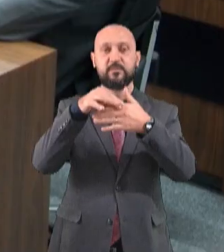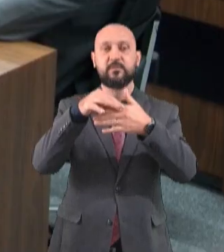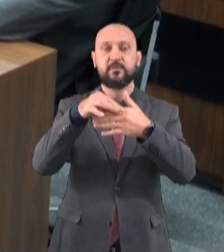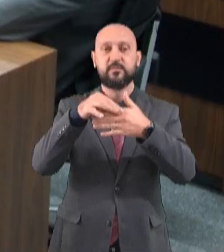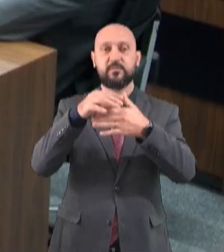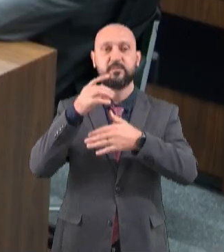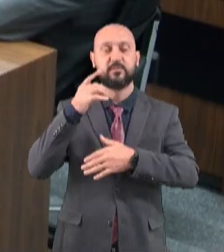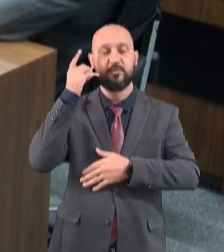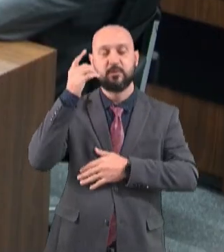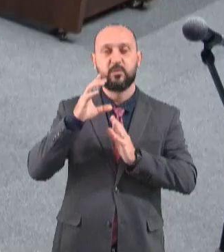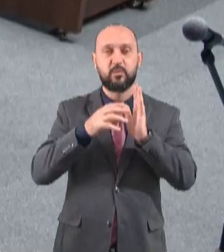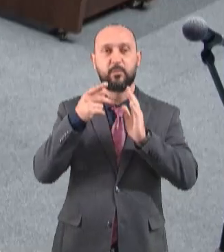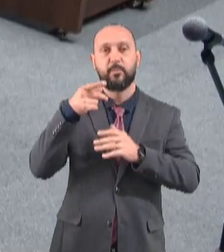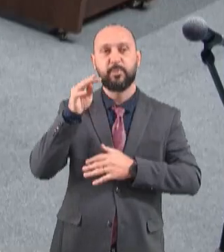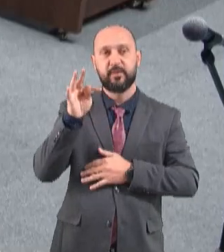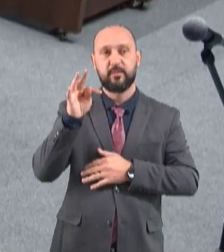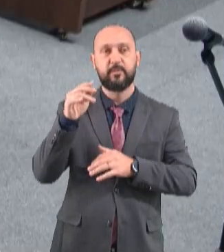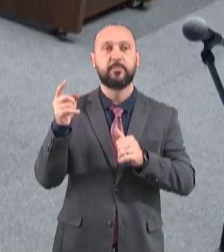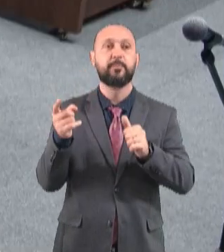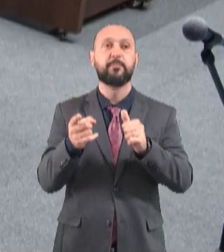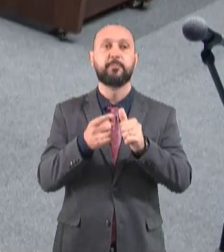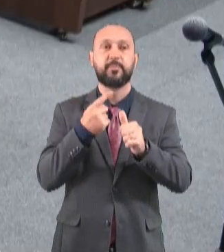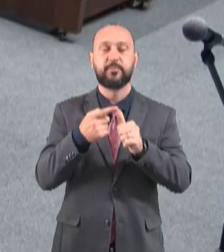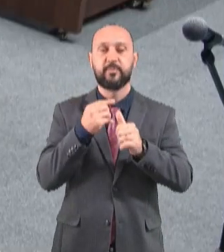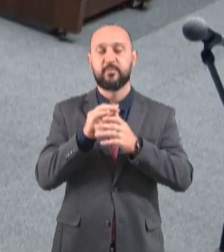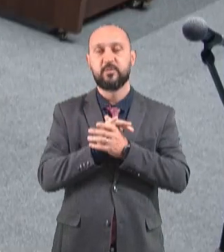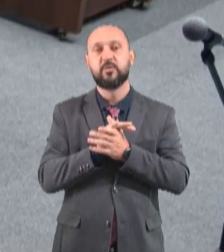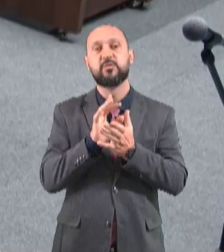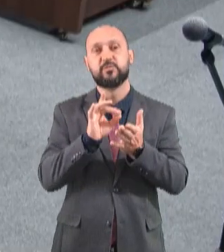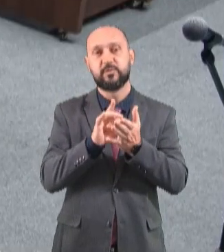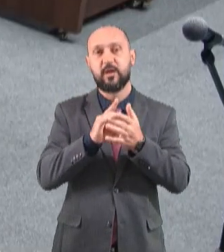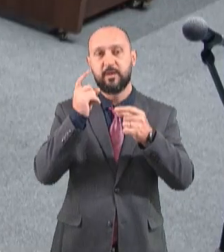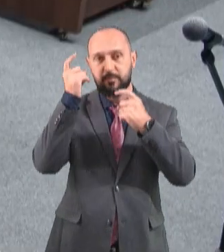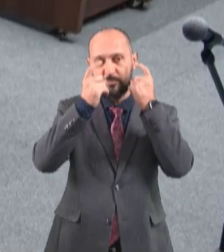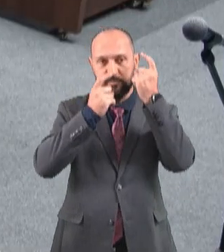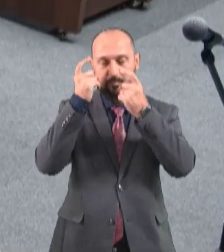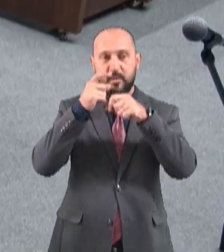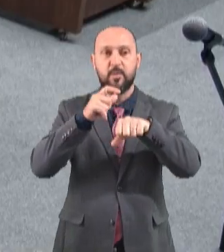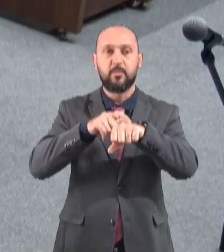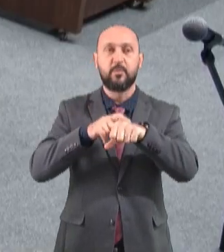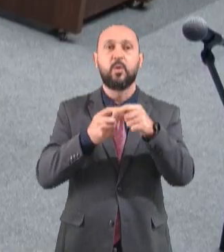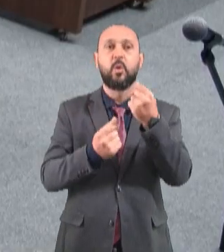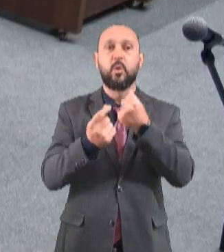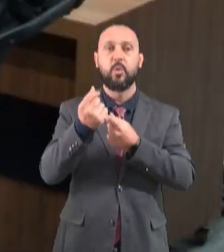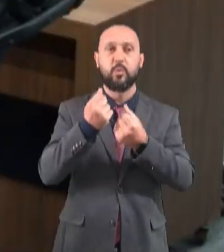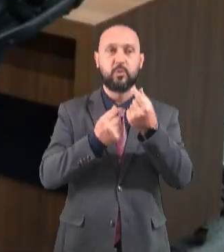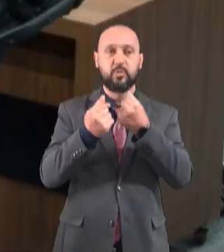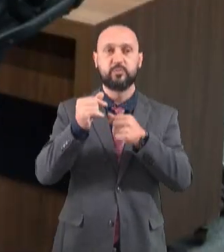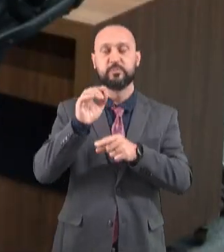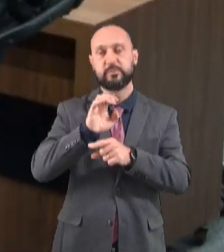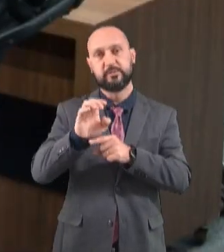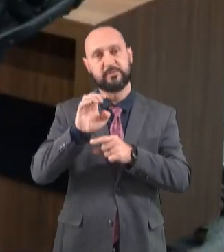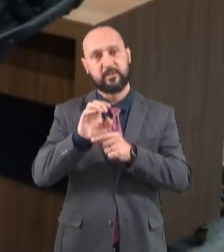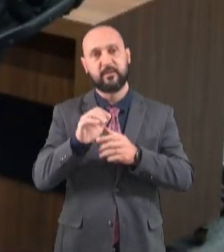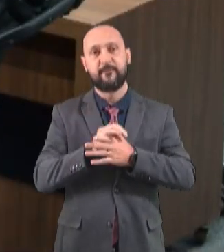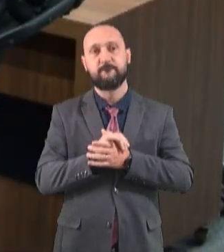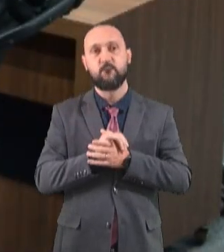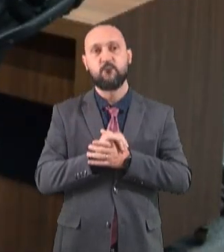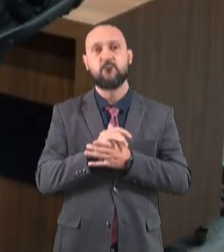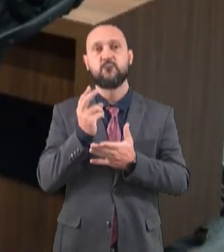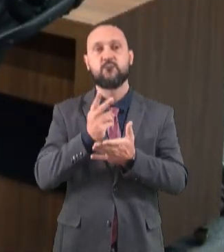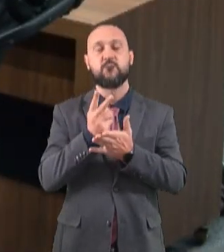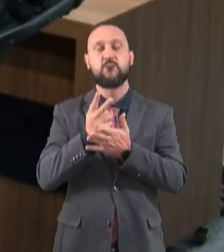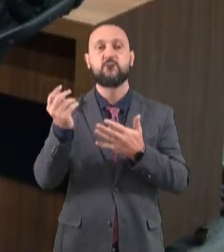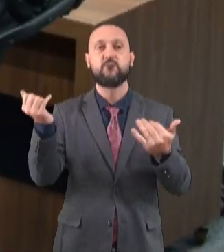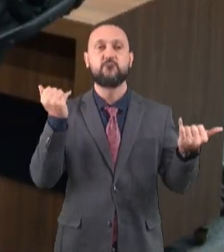e concluímos que, primeiro, de fato é preocupante a situação financeira e econômica do Estado. Todas